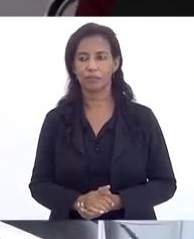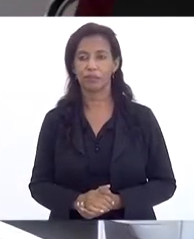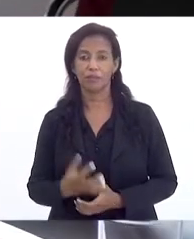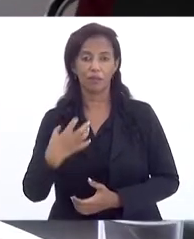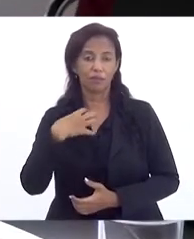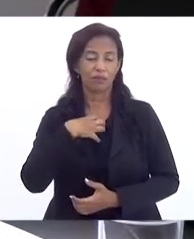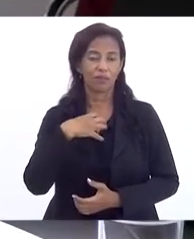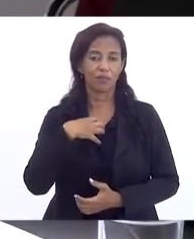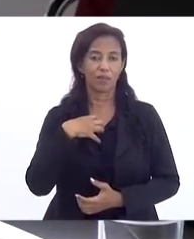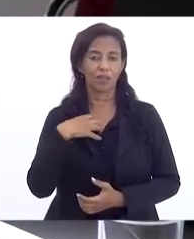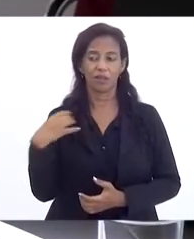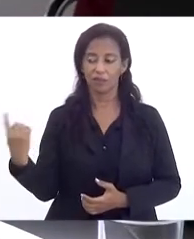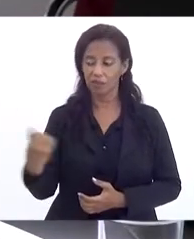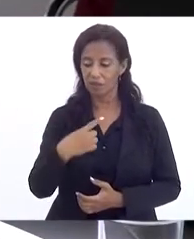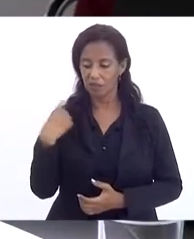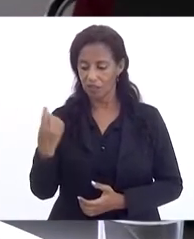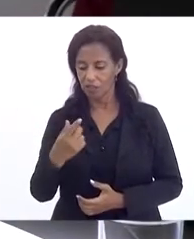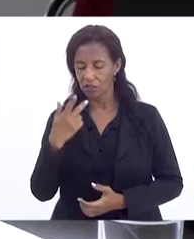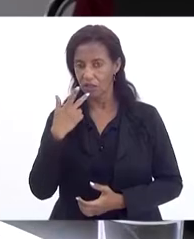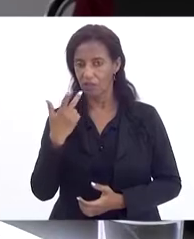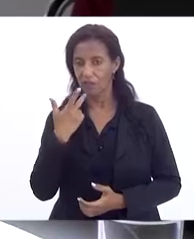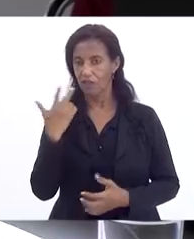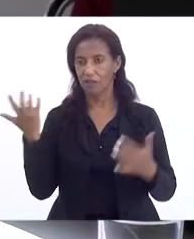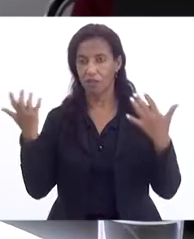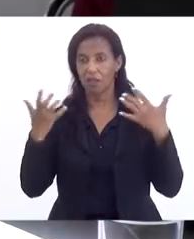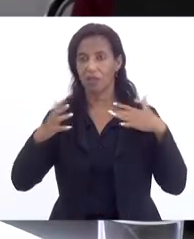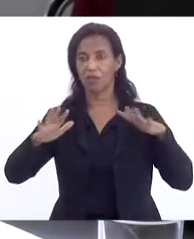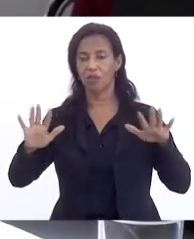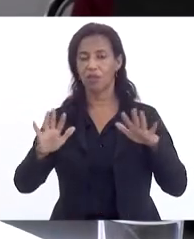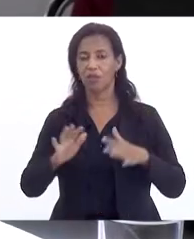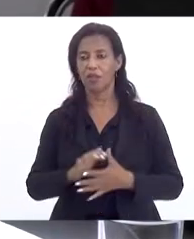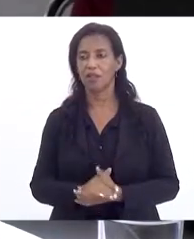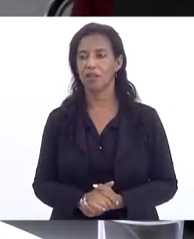mesmo sentido do que a gente está aqui falando. Ela não quer que isso seja